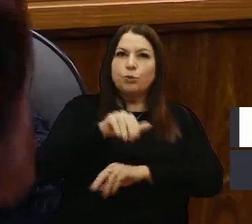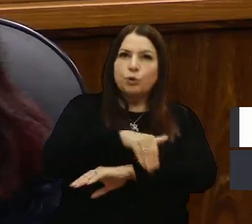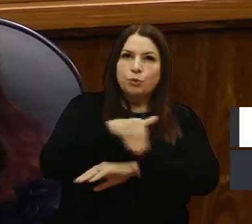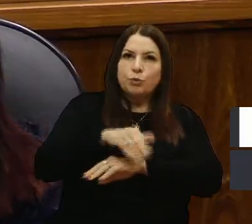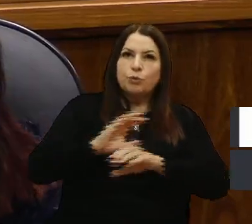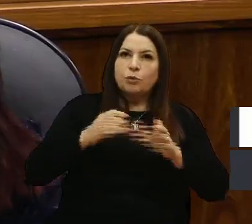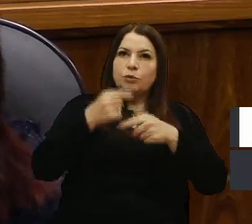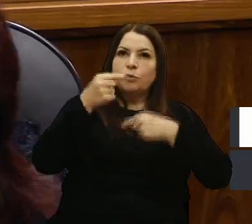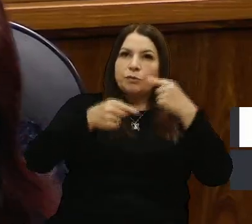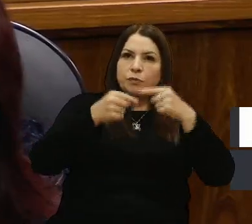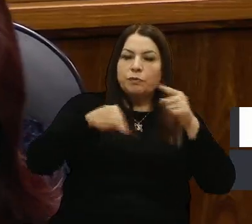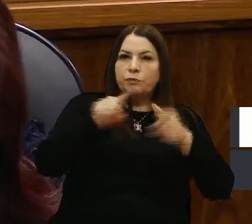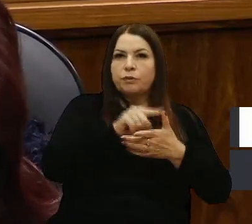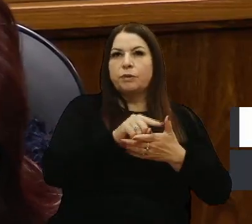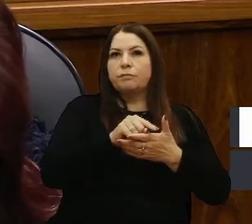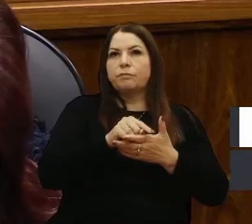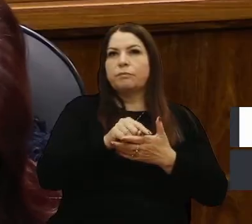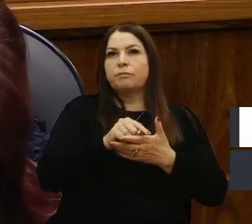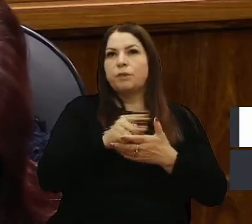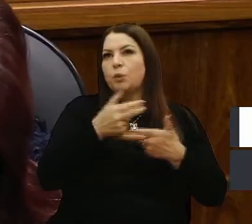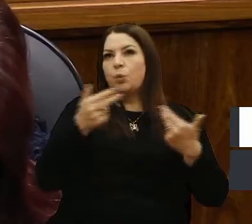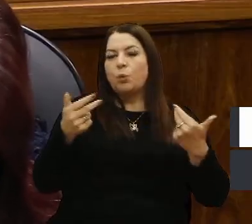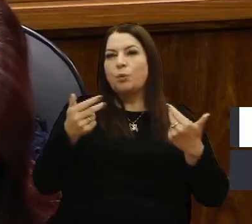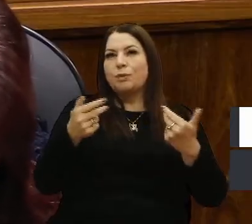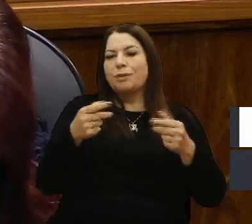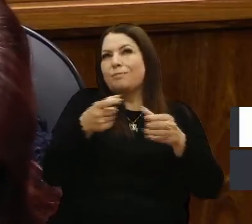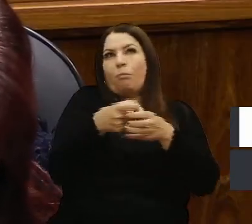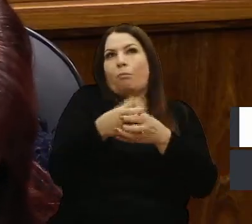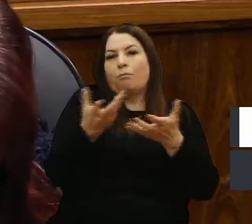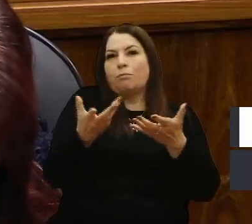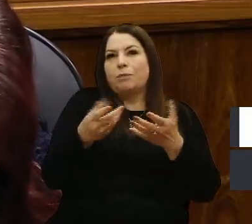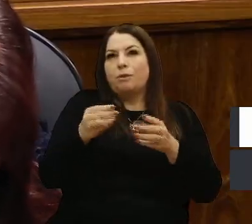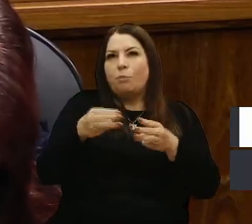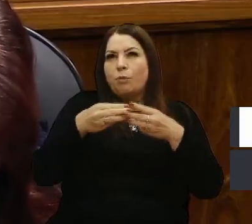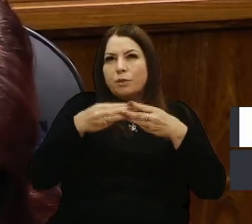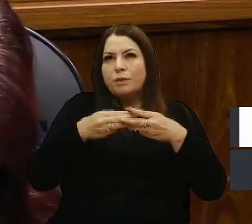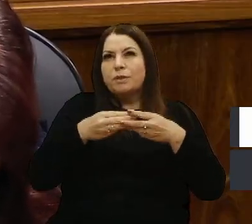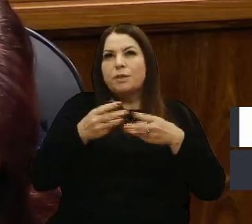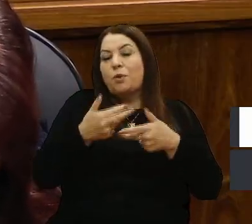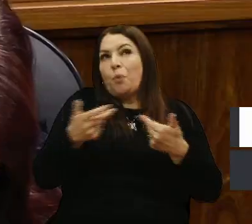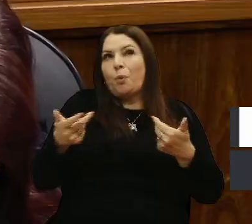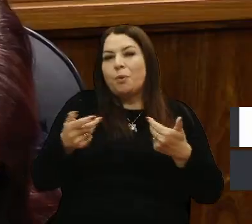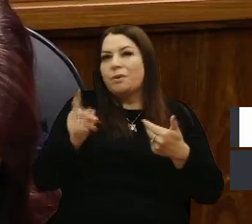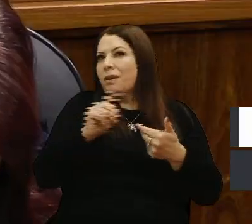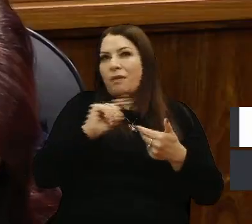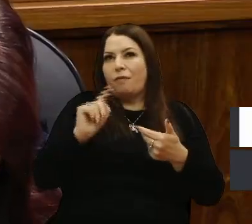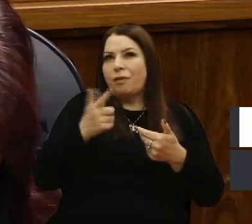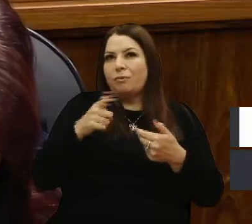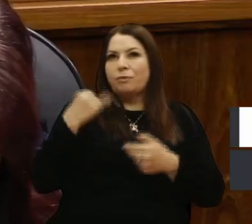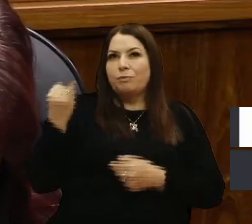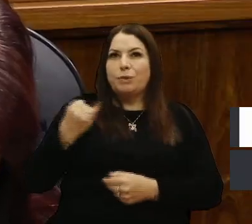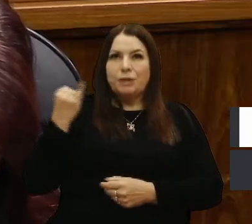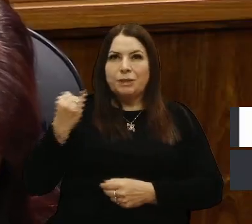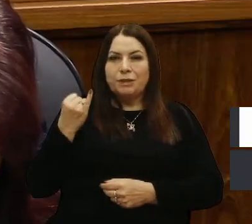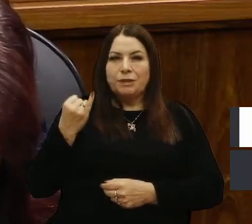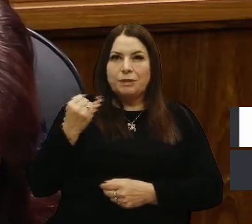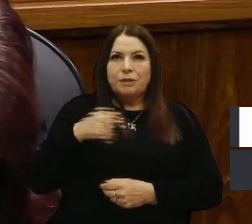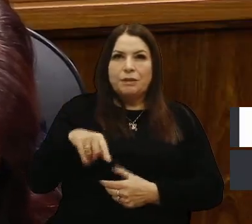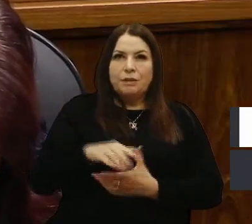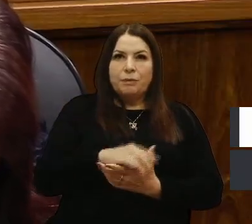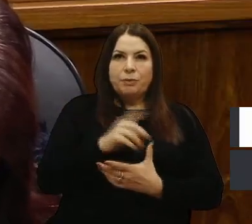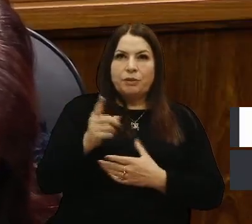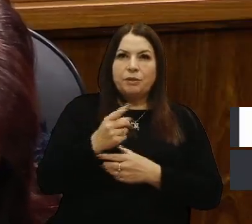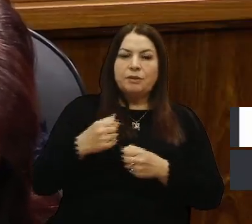frente parlamentar, são coisas pequenas, que moções, são coisas que não vão ter importância e relevância para o